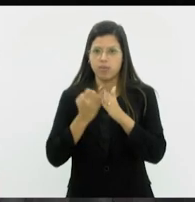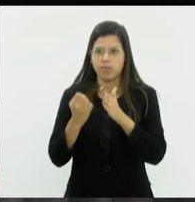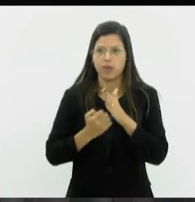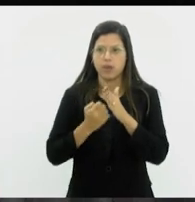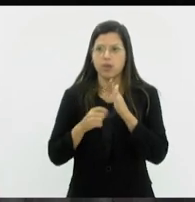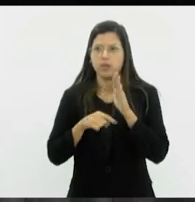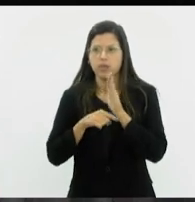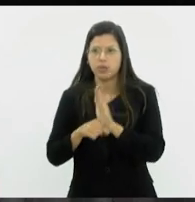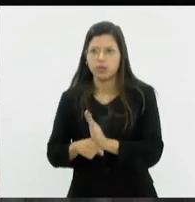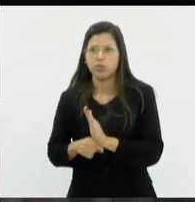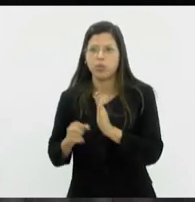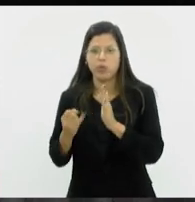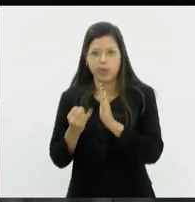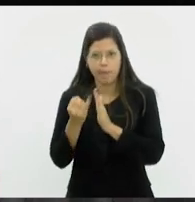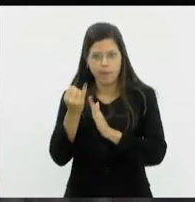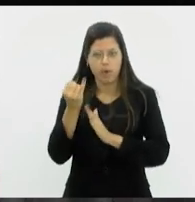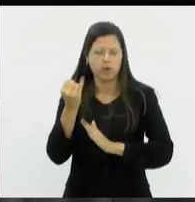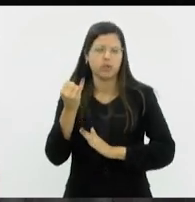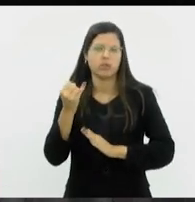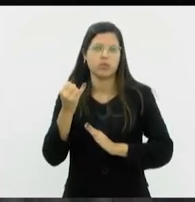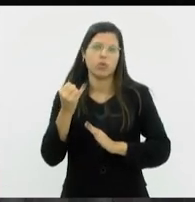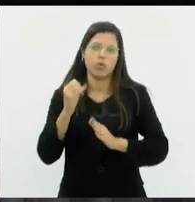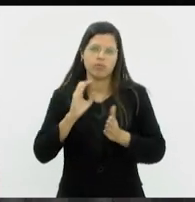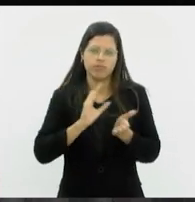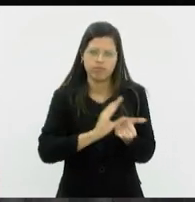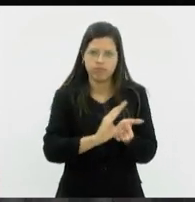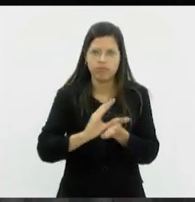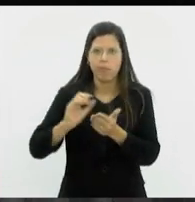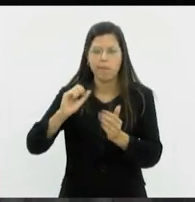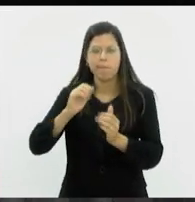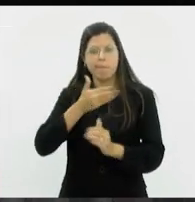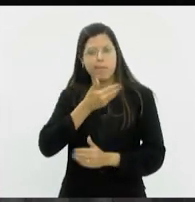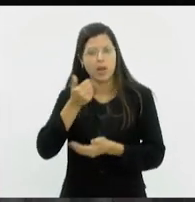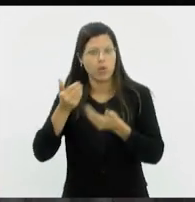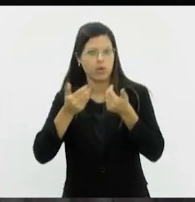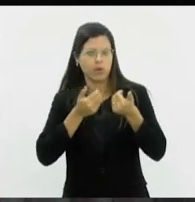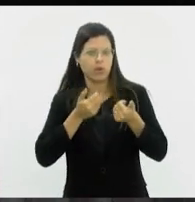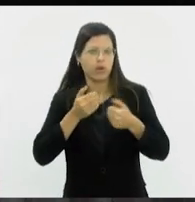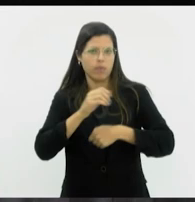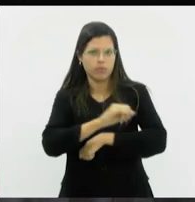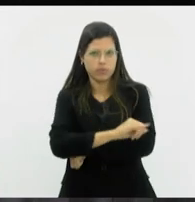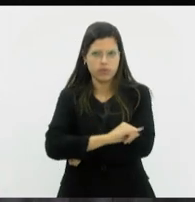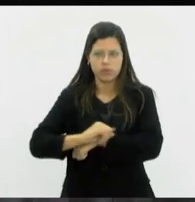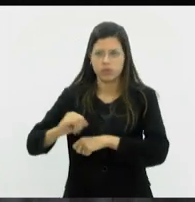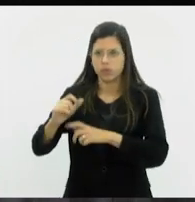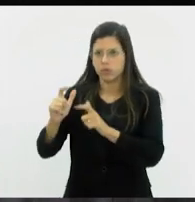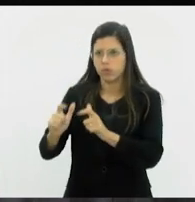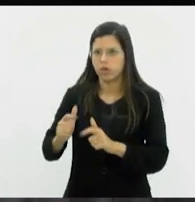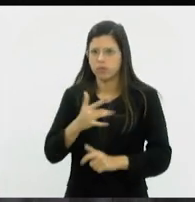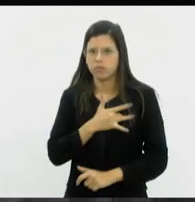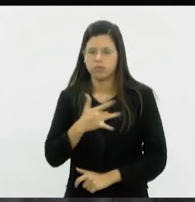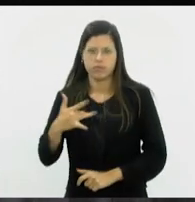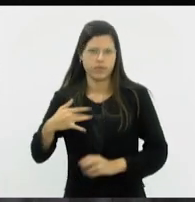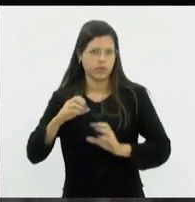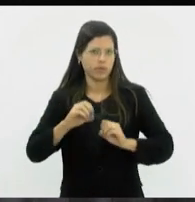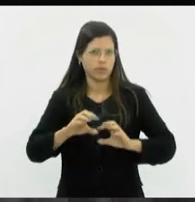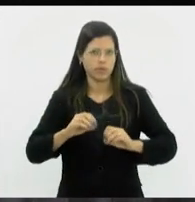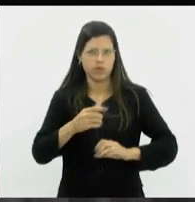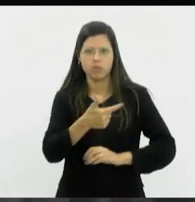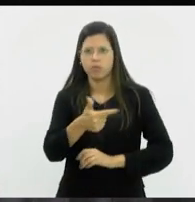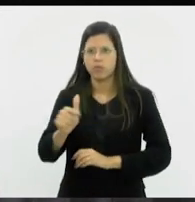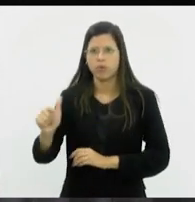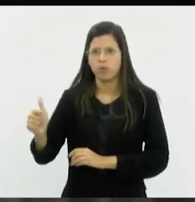impostos e taxas que são revertidos em melhorias para a infraestrutura local, saúde, educação e outros serviços